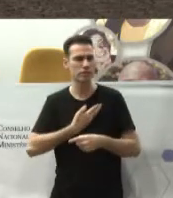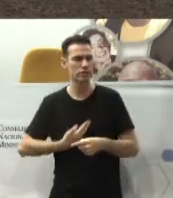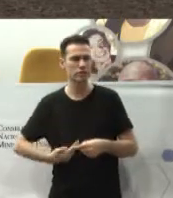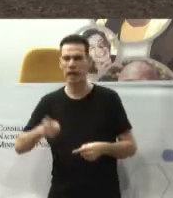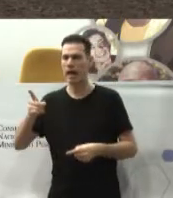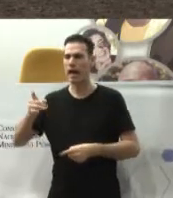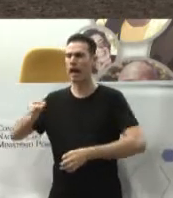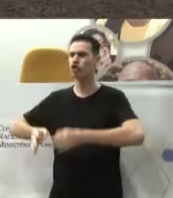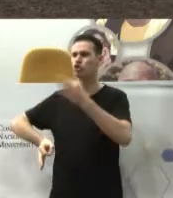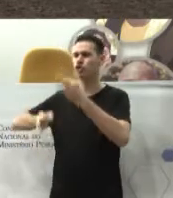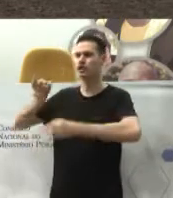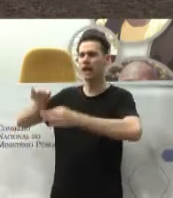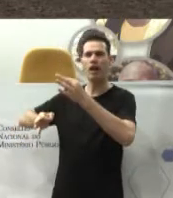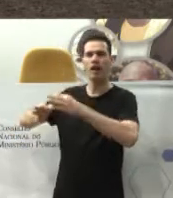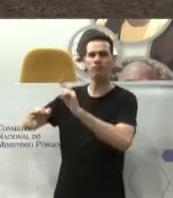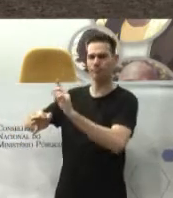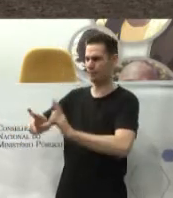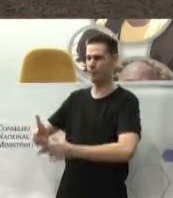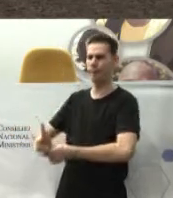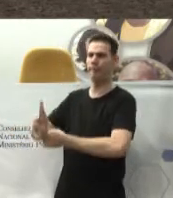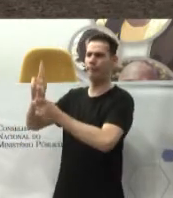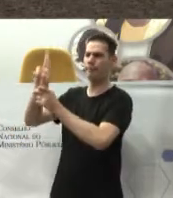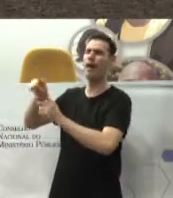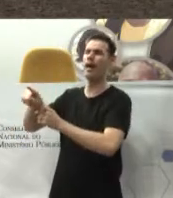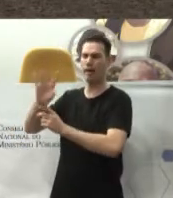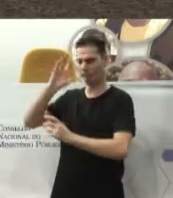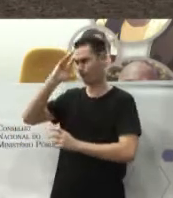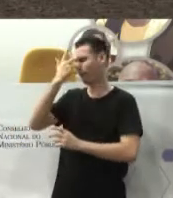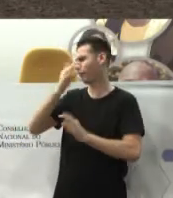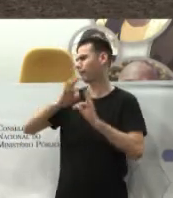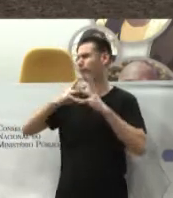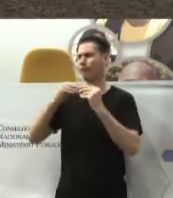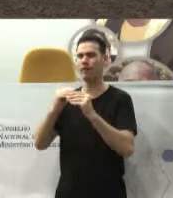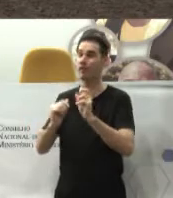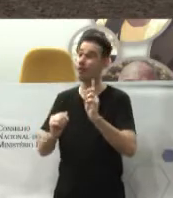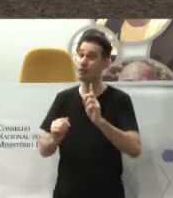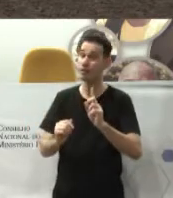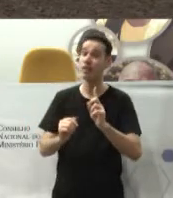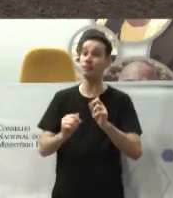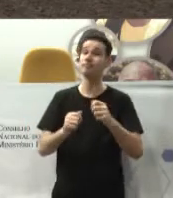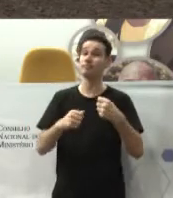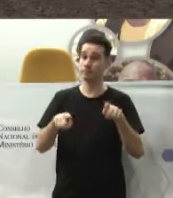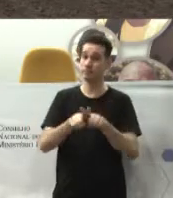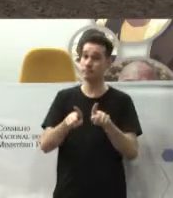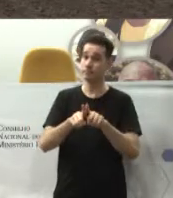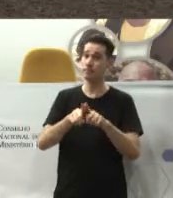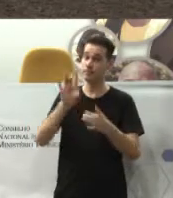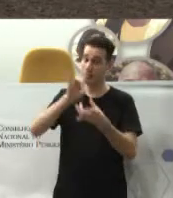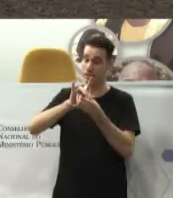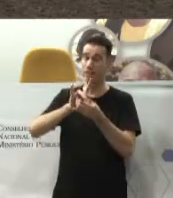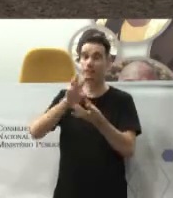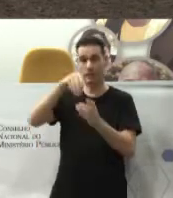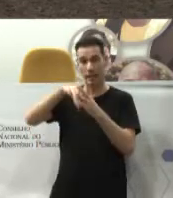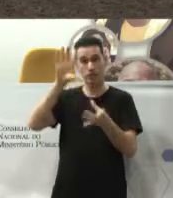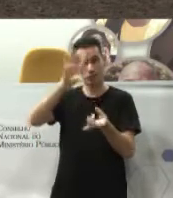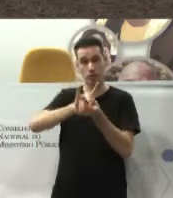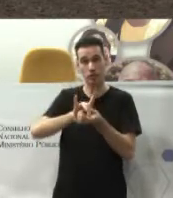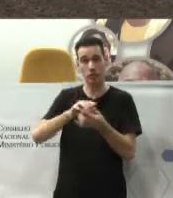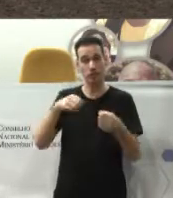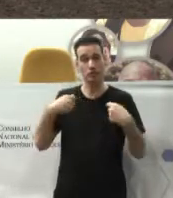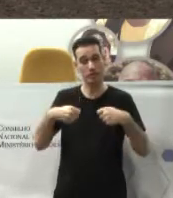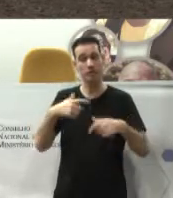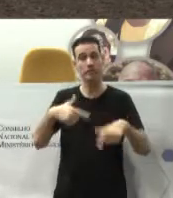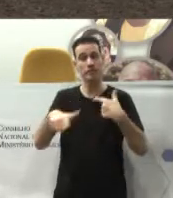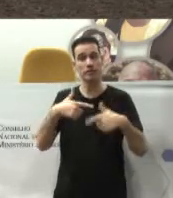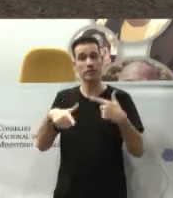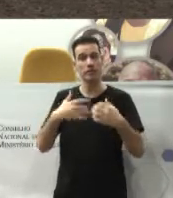o salvador da pátria das políticas públicas, nem mesmo a judicialização. Mas se está judicializado, a gente tem que trabalhar de forma